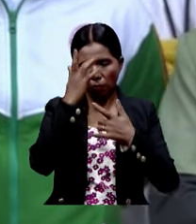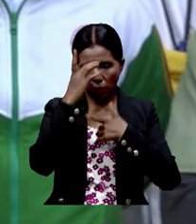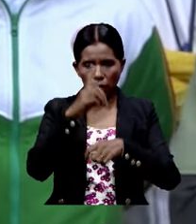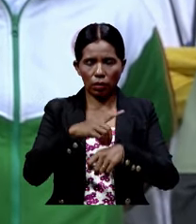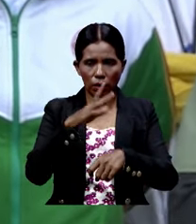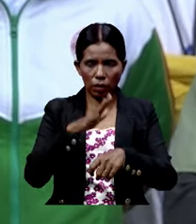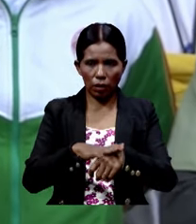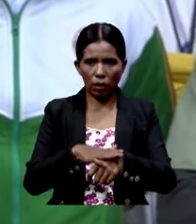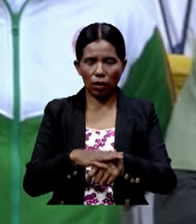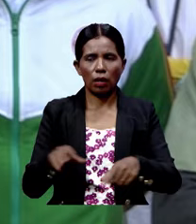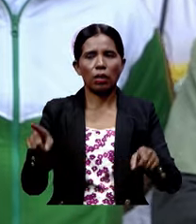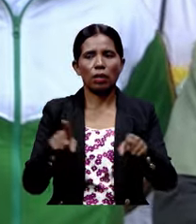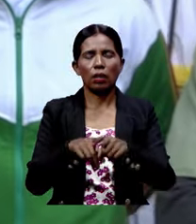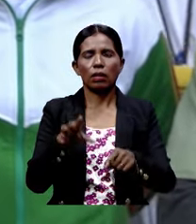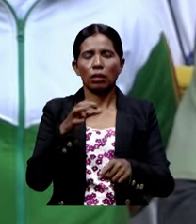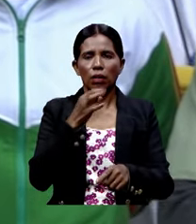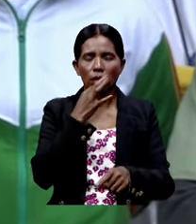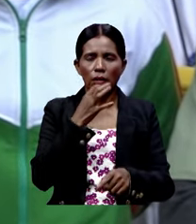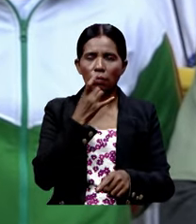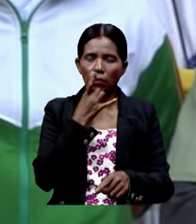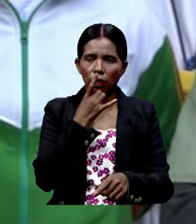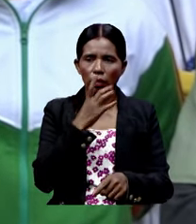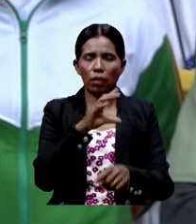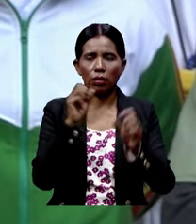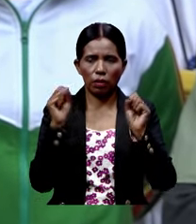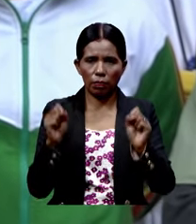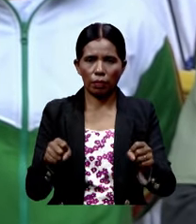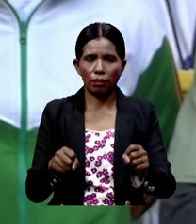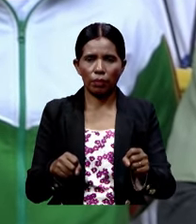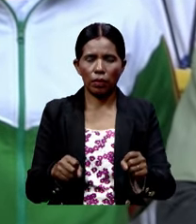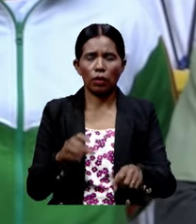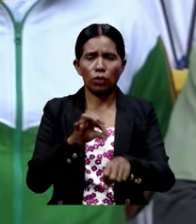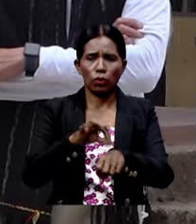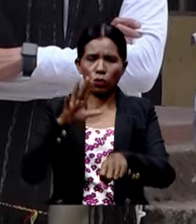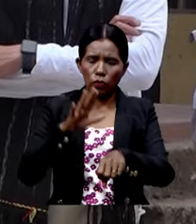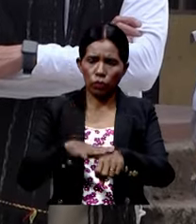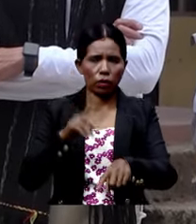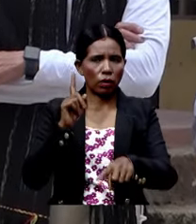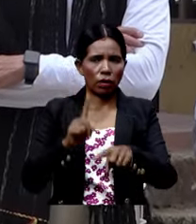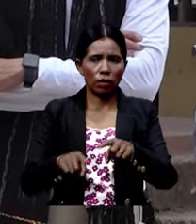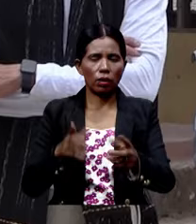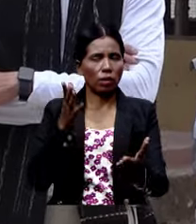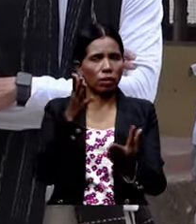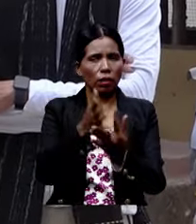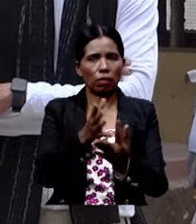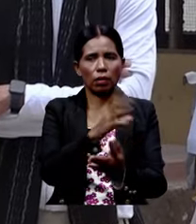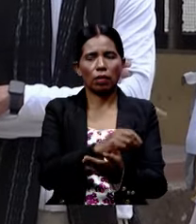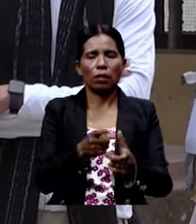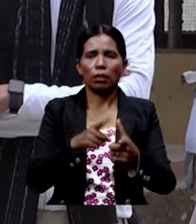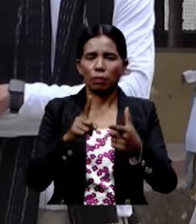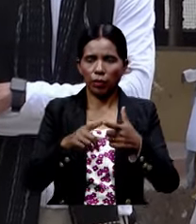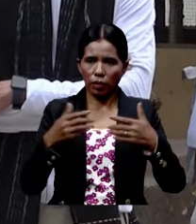ne makanesan lampu, ia lampu balu, atu bele susukarik ba tamah helara ne, susuk bielite na ba, depois ia